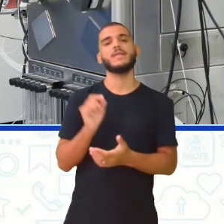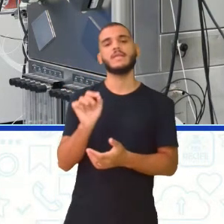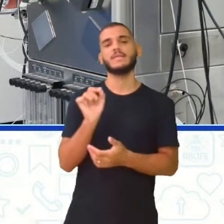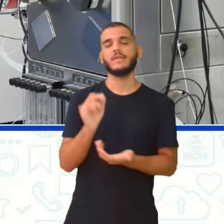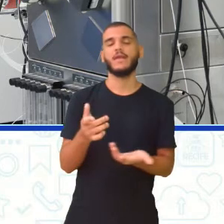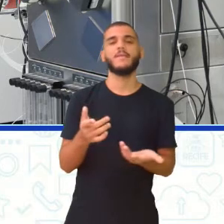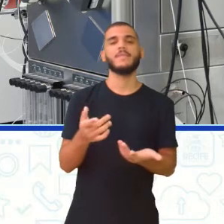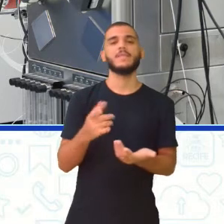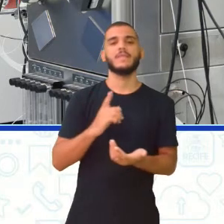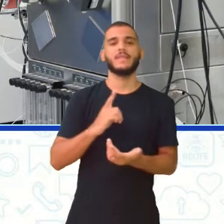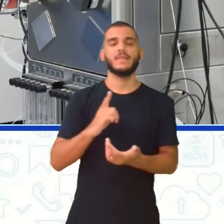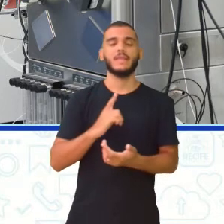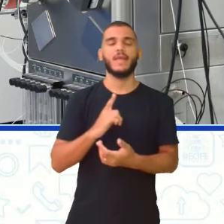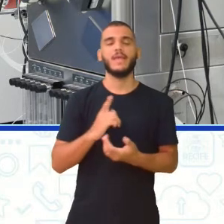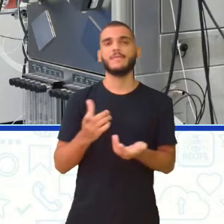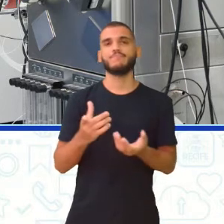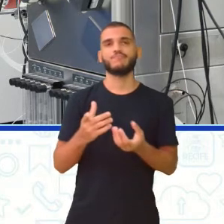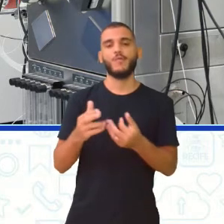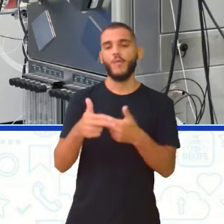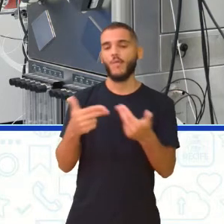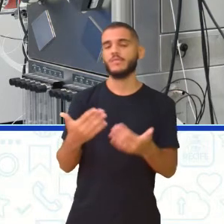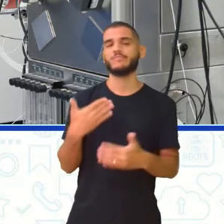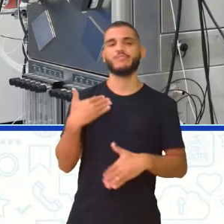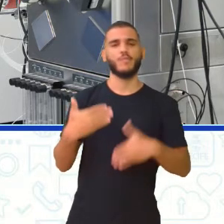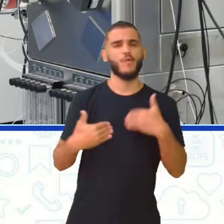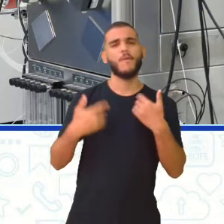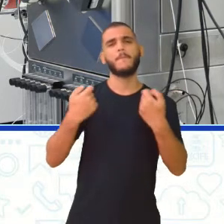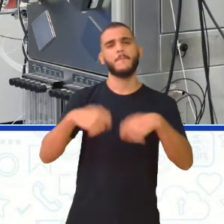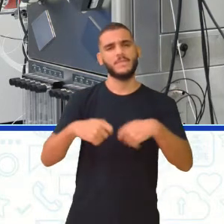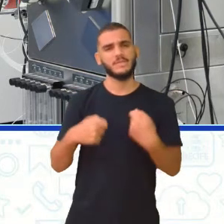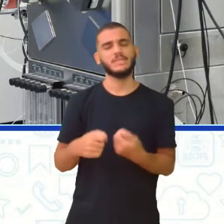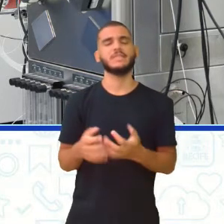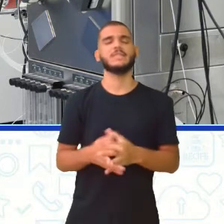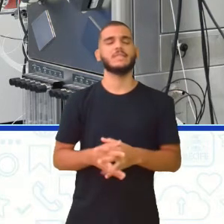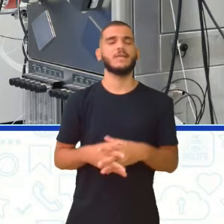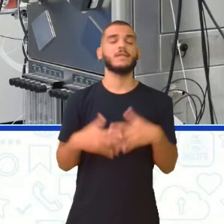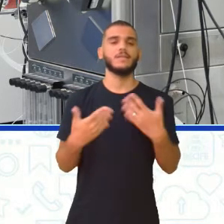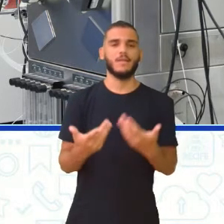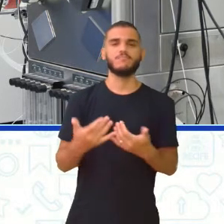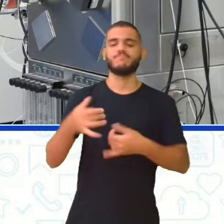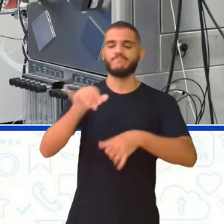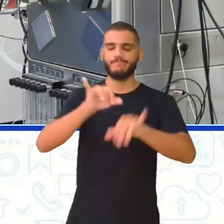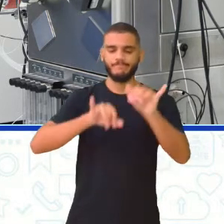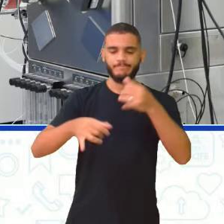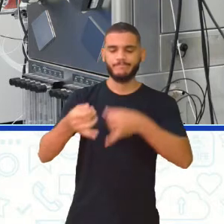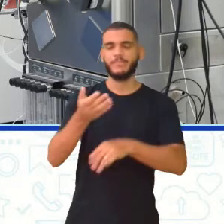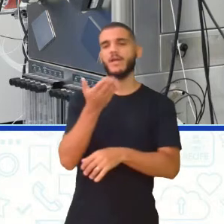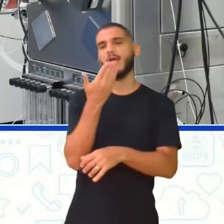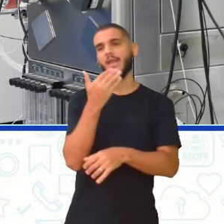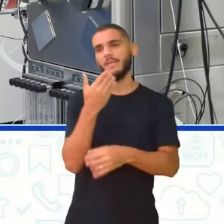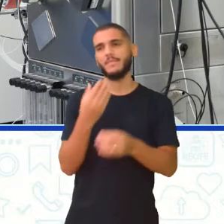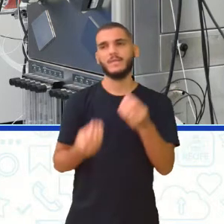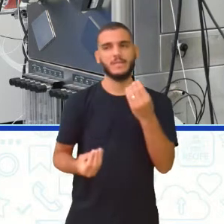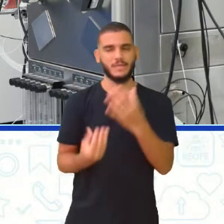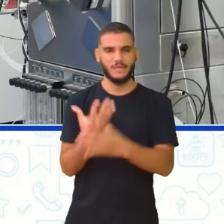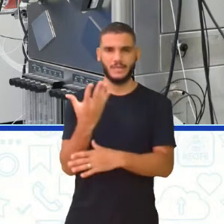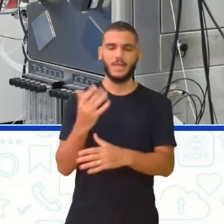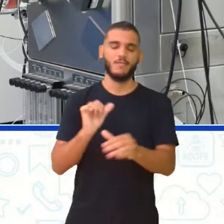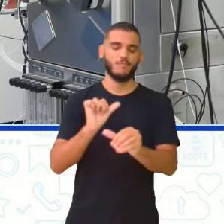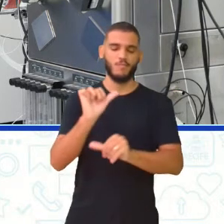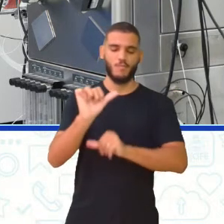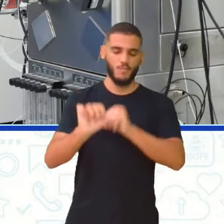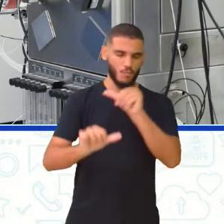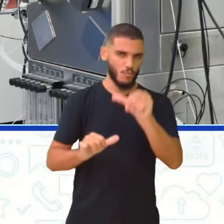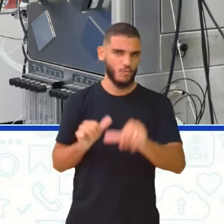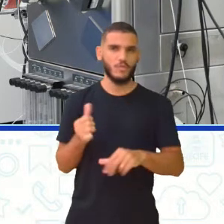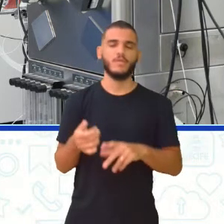de alguns micro-organismos nesses alimentos que estão sendo aí, olha, dentro desses laboratórios, sendo, não vamos dizer fabricados, mas